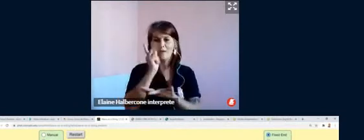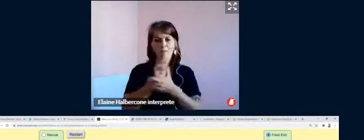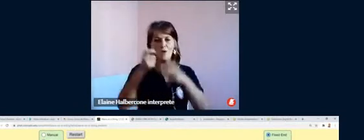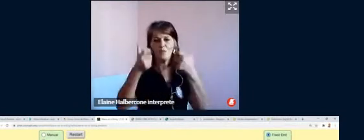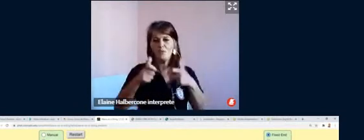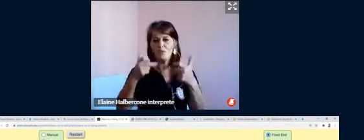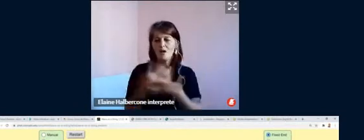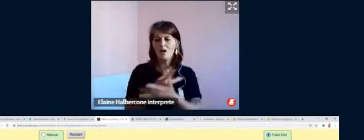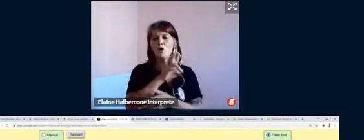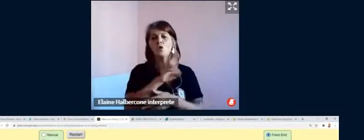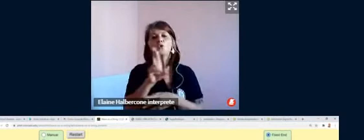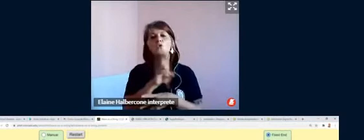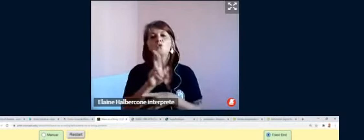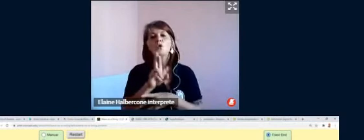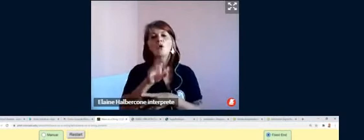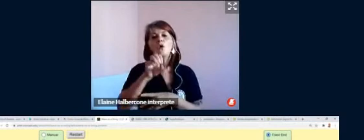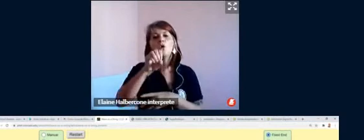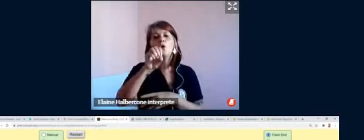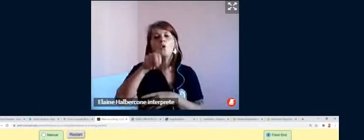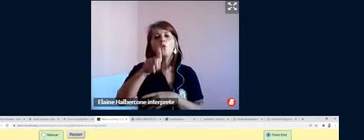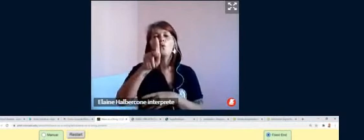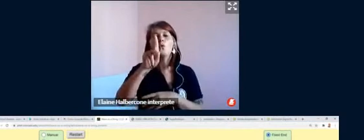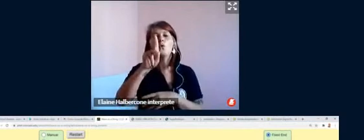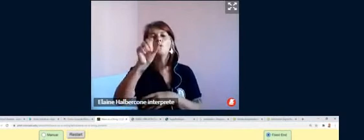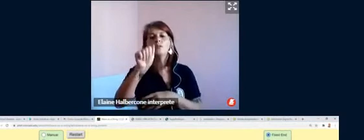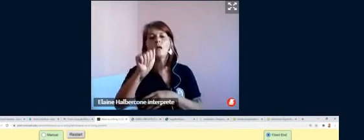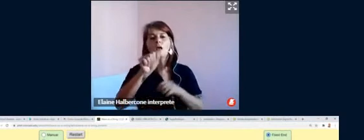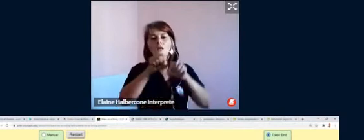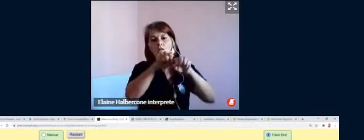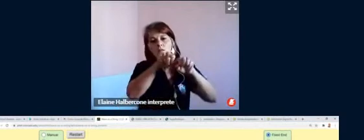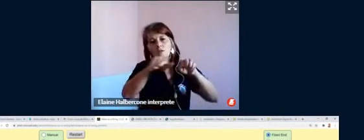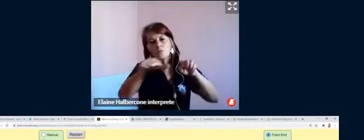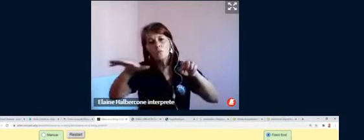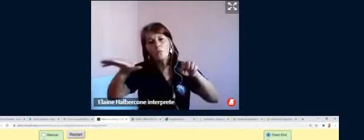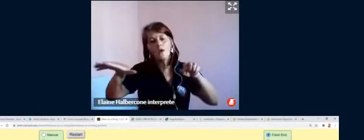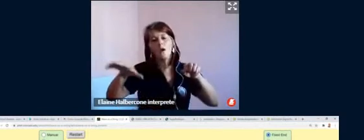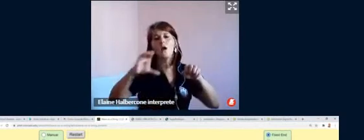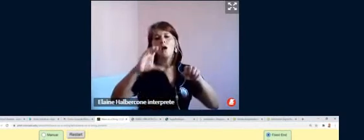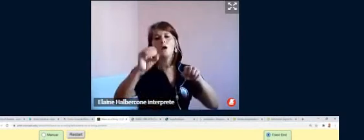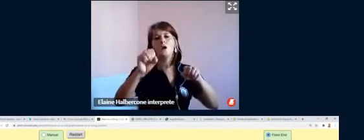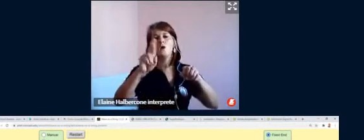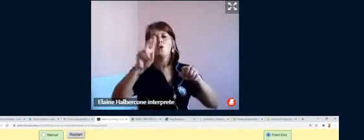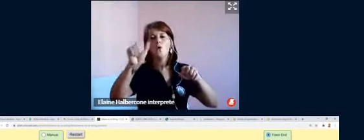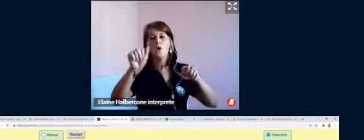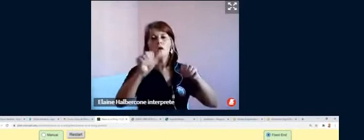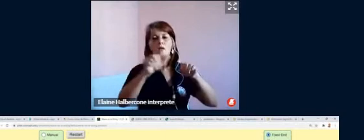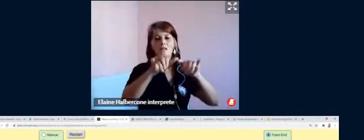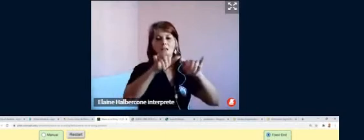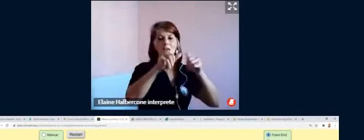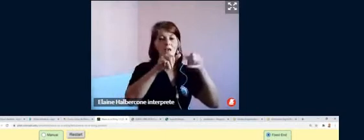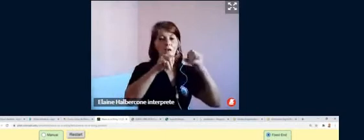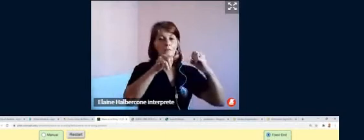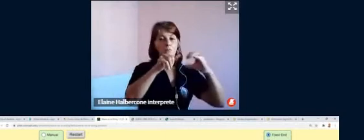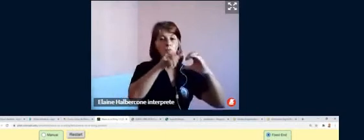acontece, é o que a gente chama de uma onda se propagando em uma corda. Um pulso que está transferindo energia